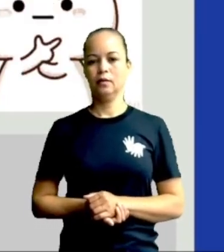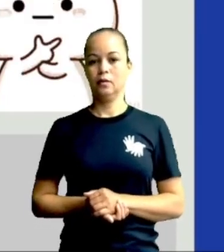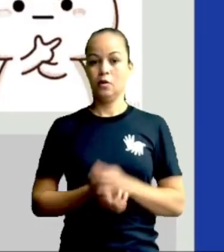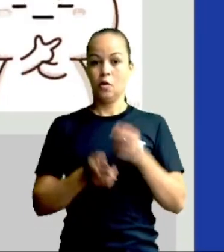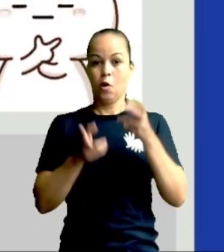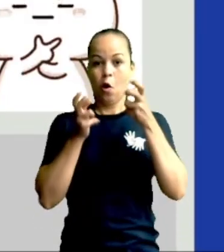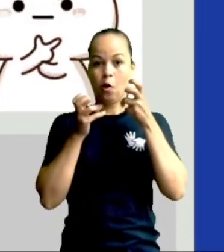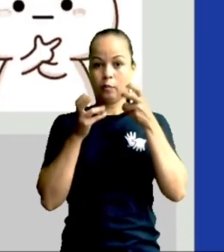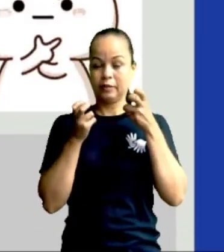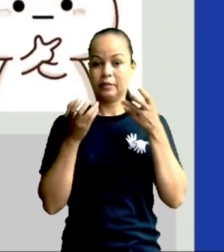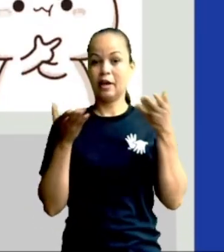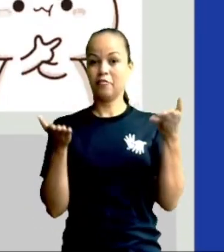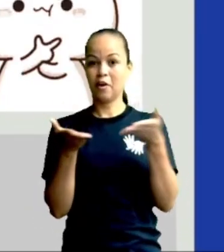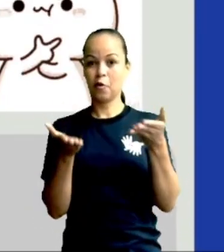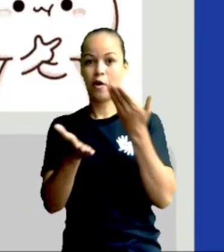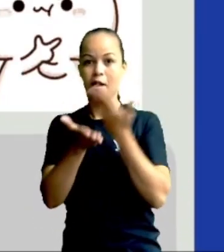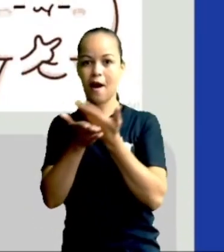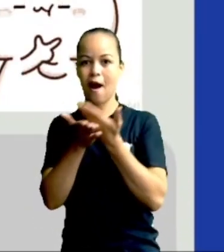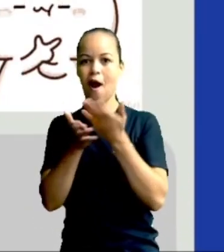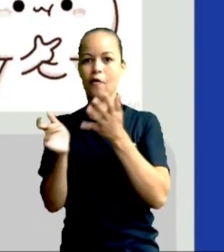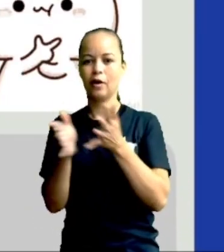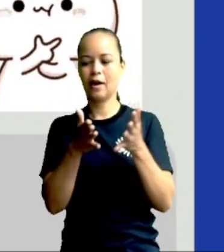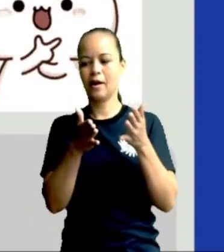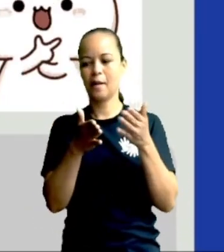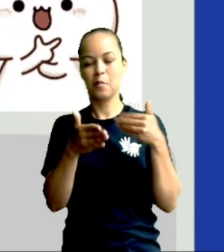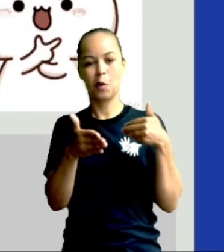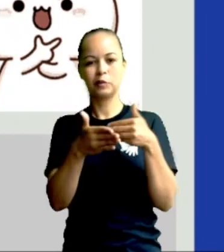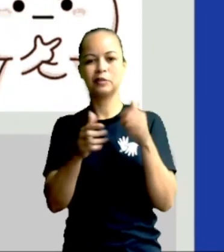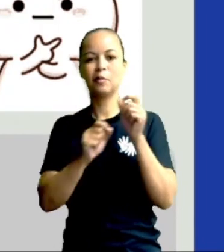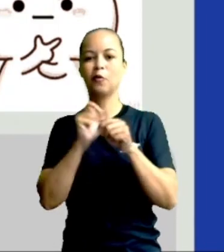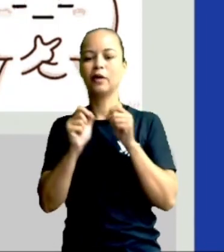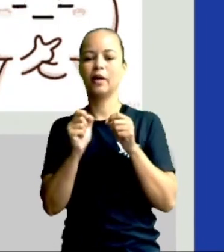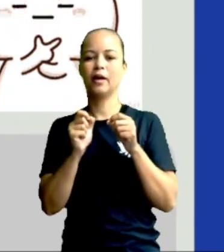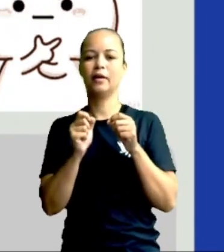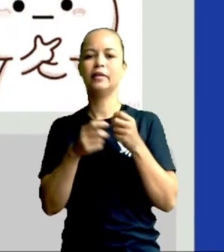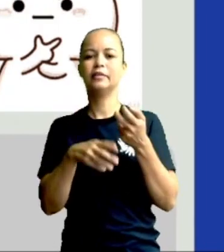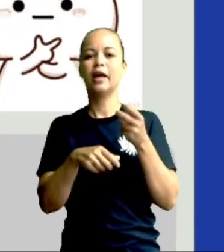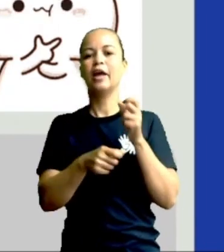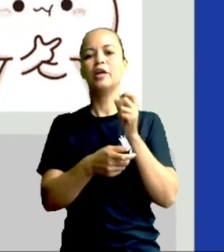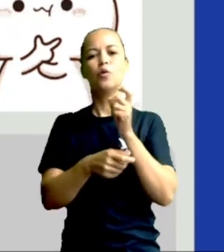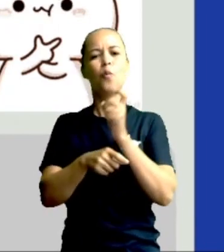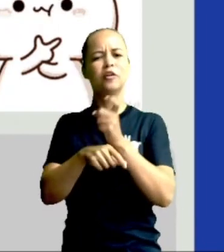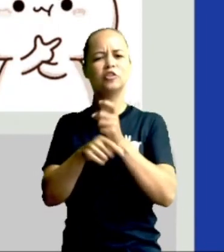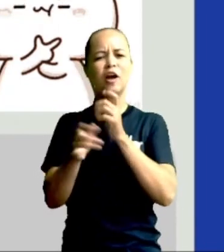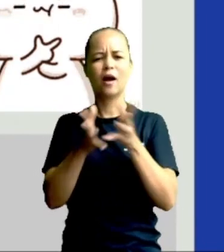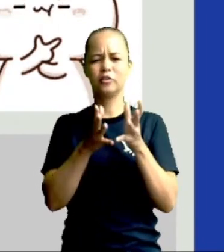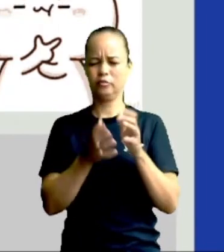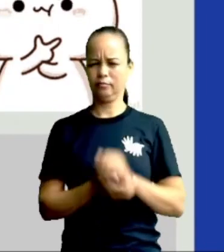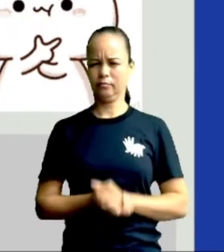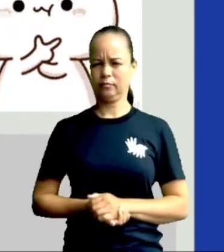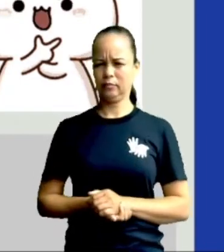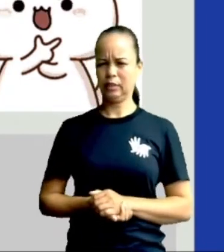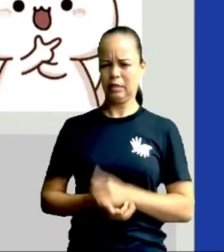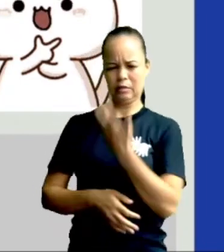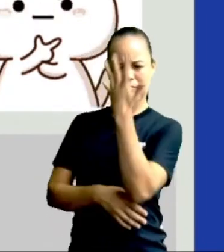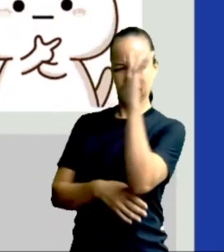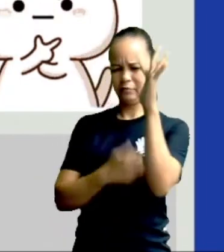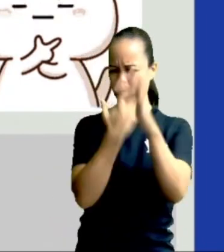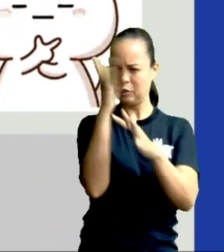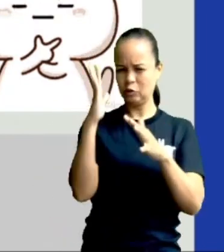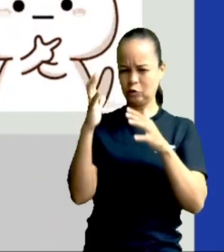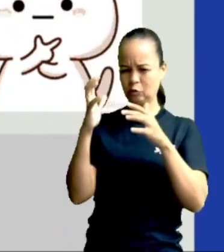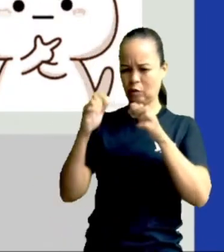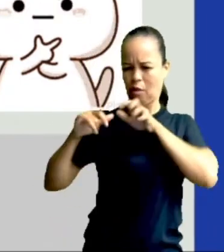Olha aí, a nossa próxima aula, eu trouxe até um desenho, né, uma charge. Que absurdo! Esta floresta invadiu